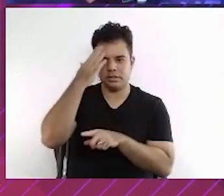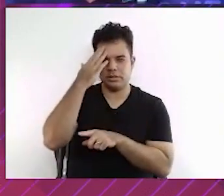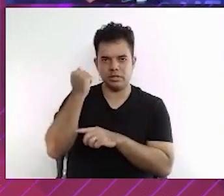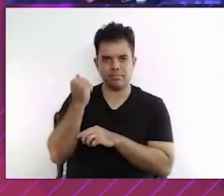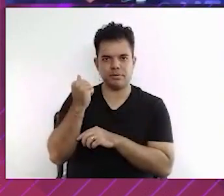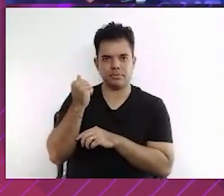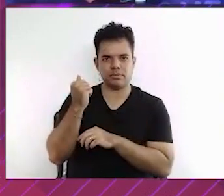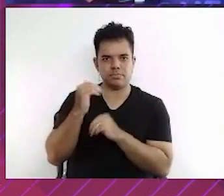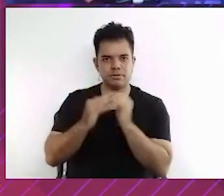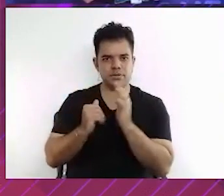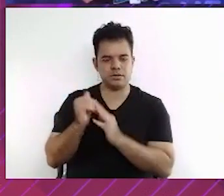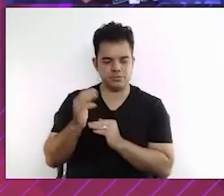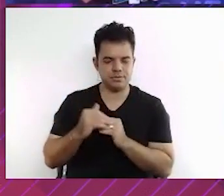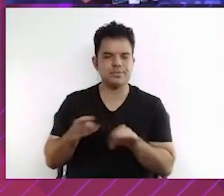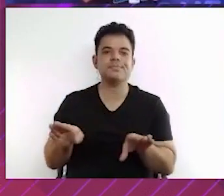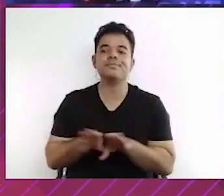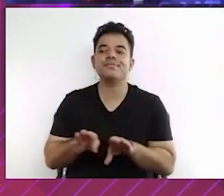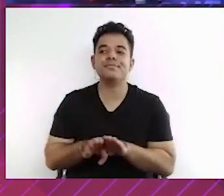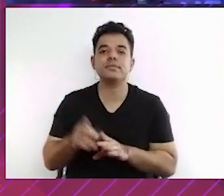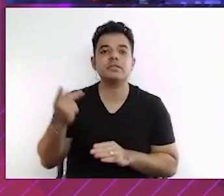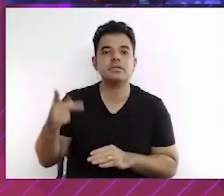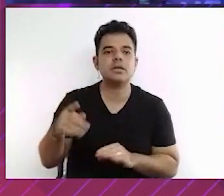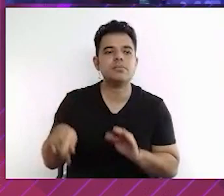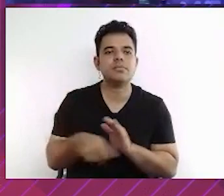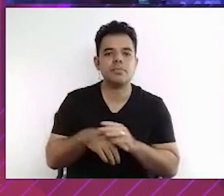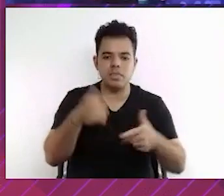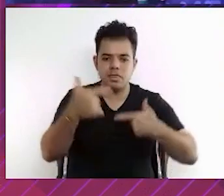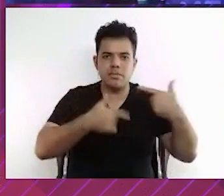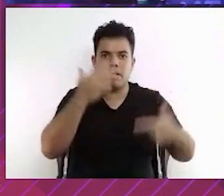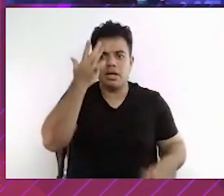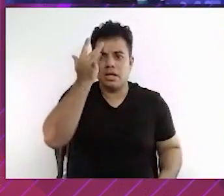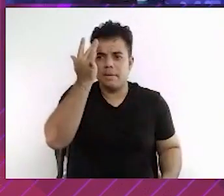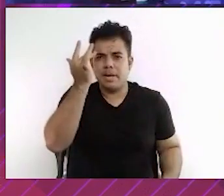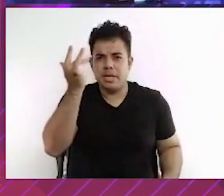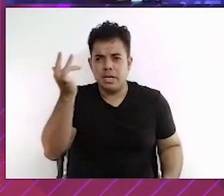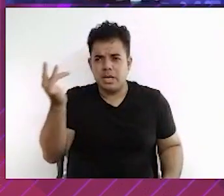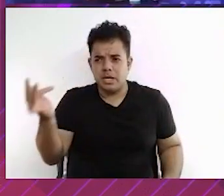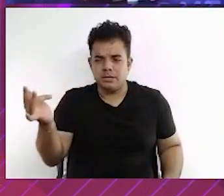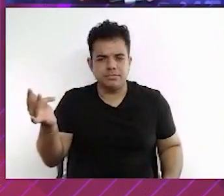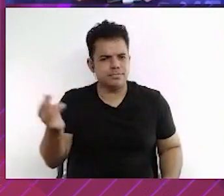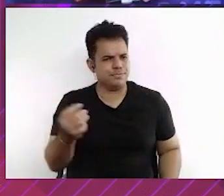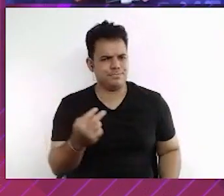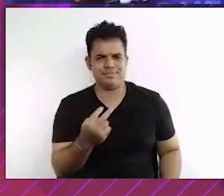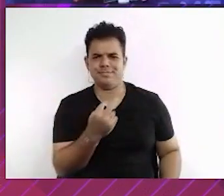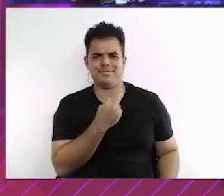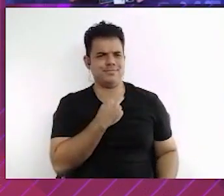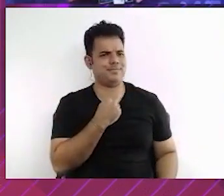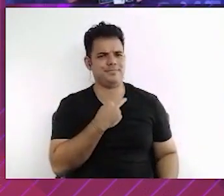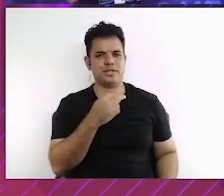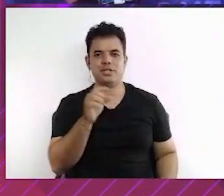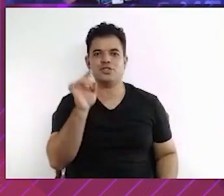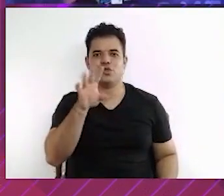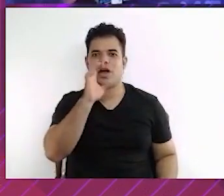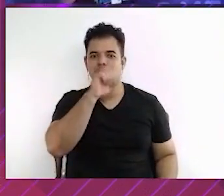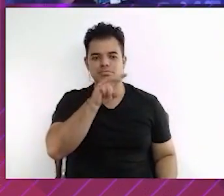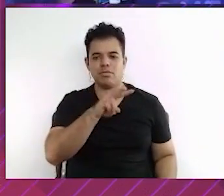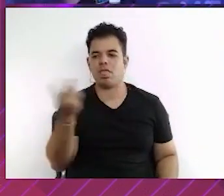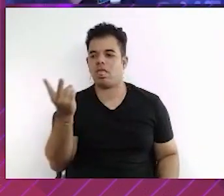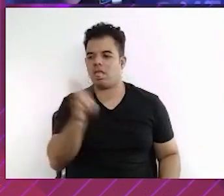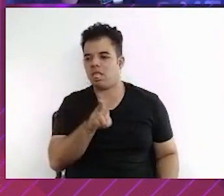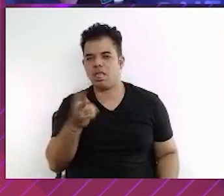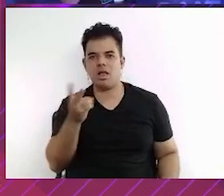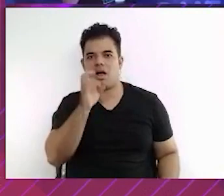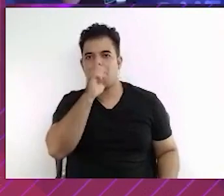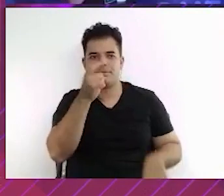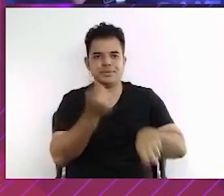E você também não vai deixar que eles trabalhem em dias seguidos, então você não pode mudar o plantão de par e ímpar de um dia para o outro. São